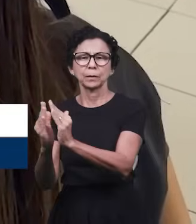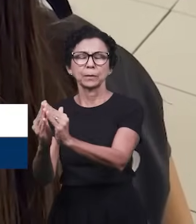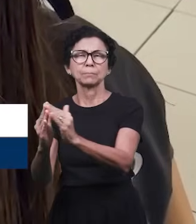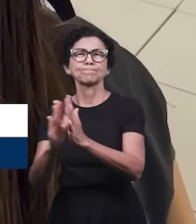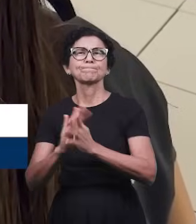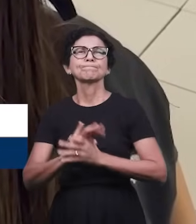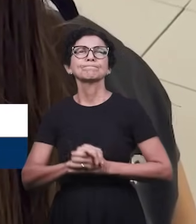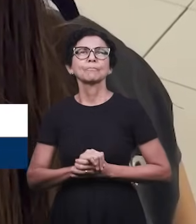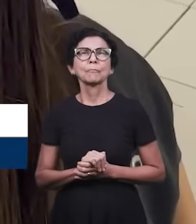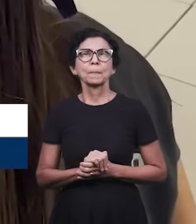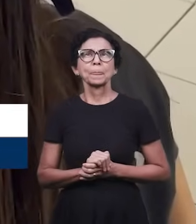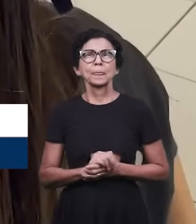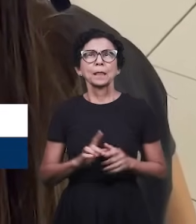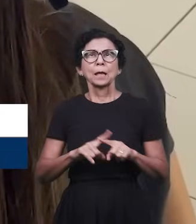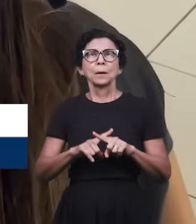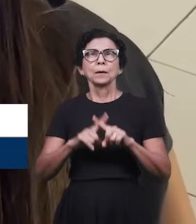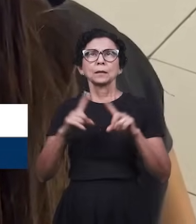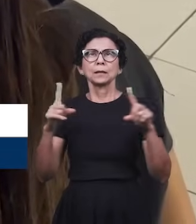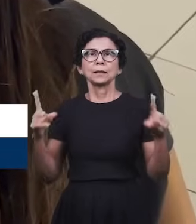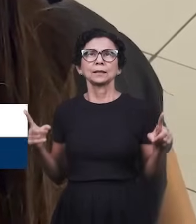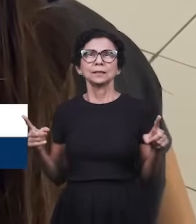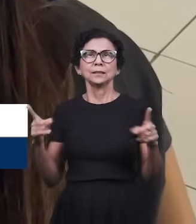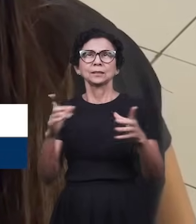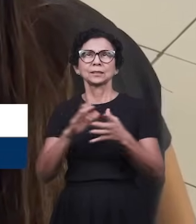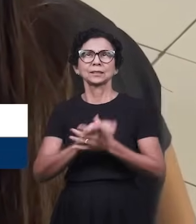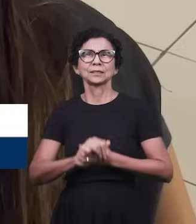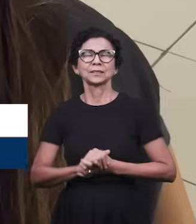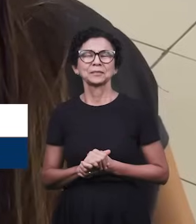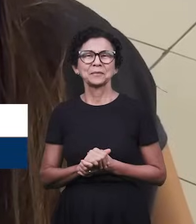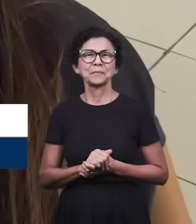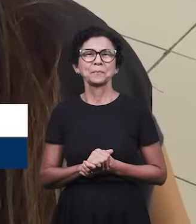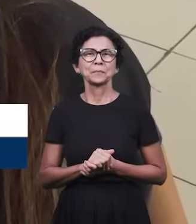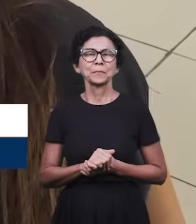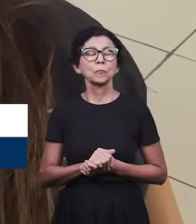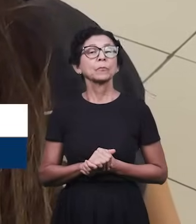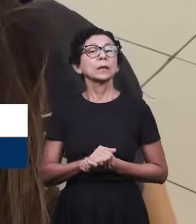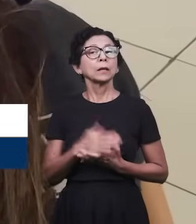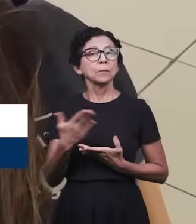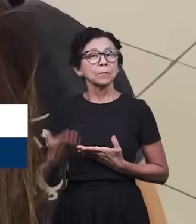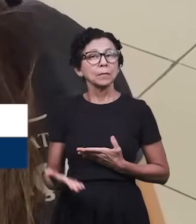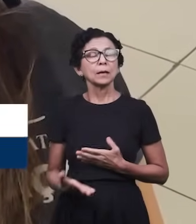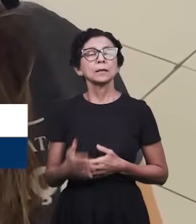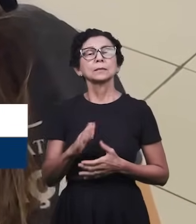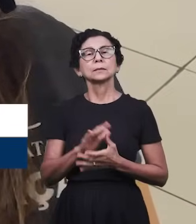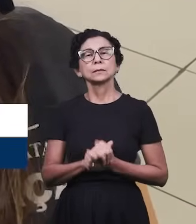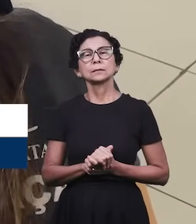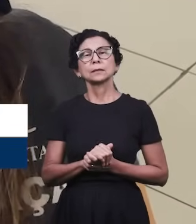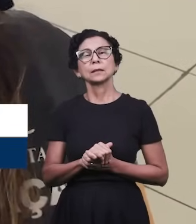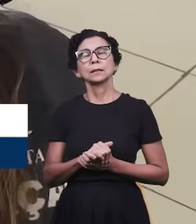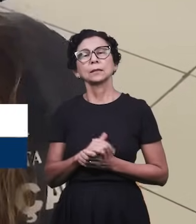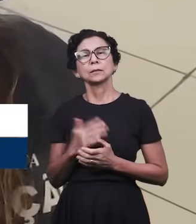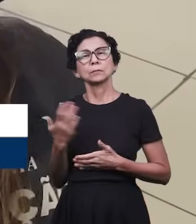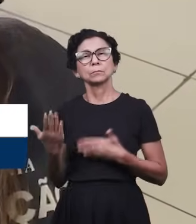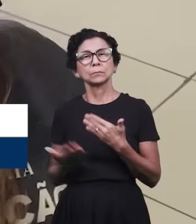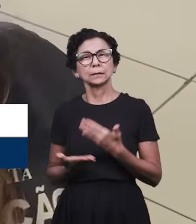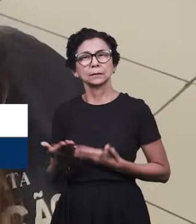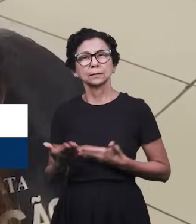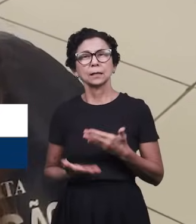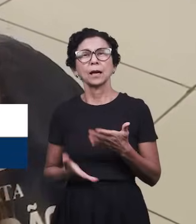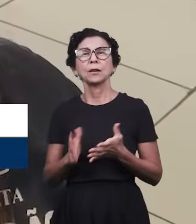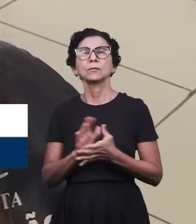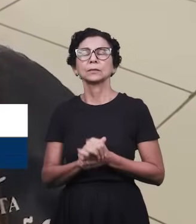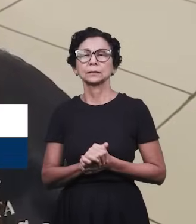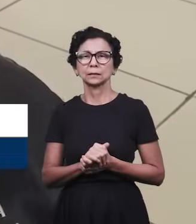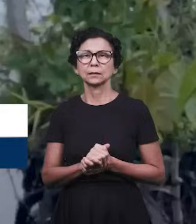e têm no coração esse desejo de realizá-la e também de zelar por esse trabalho de acessibilidade, né? Então, a nossa grande luta, na